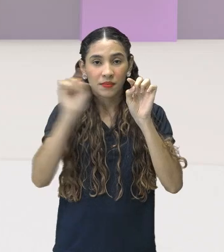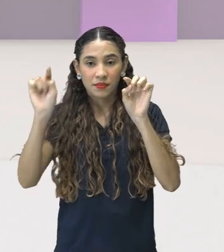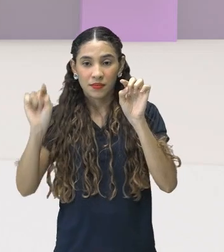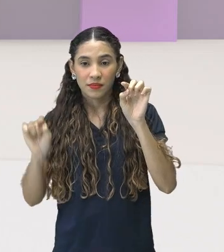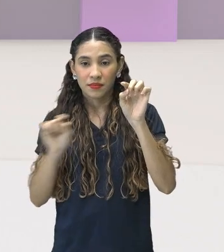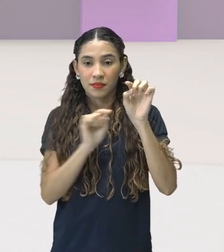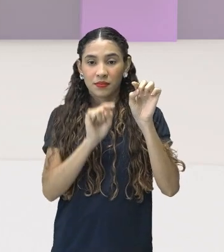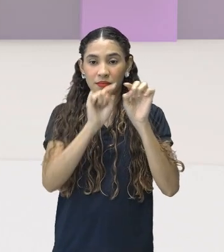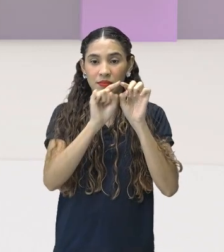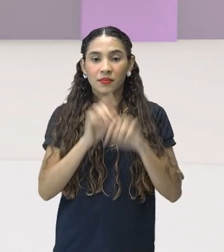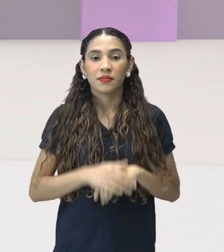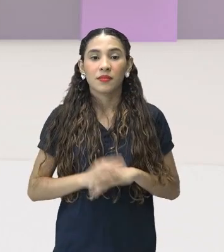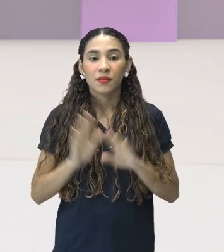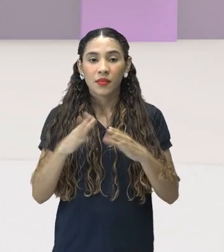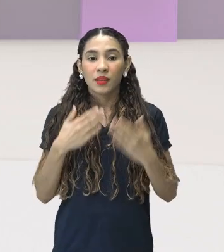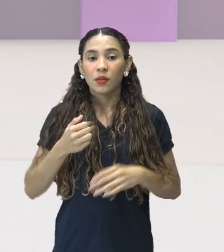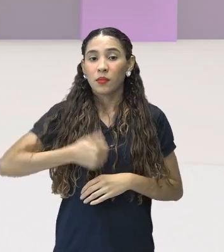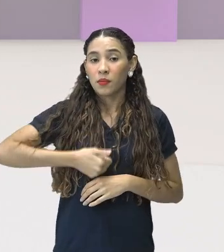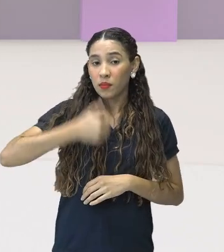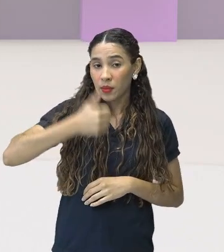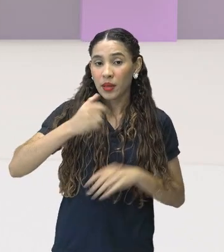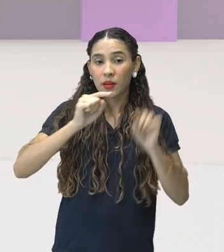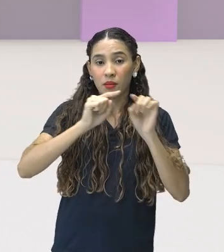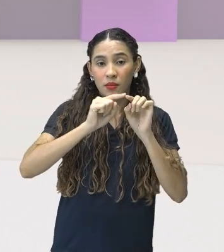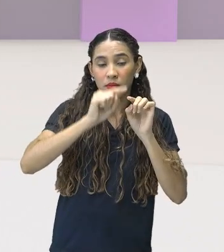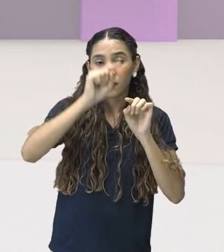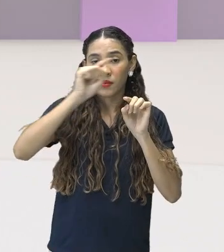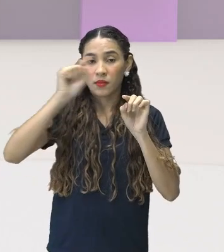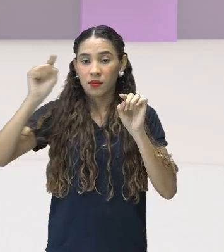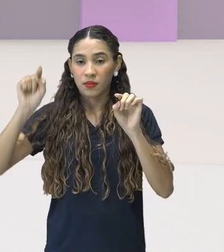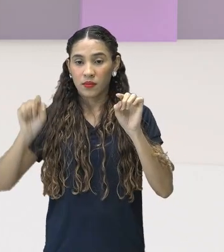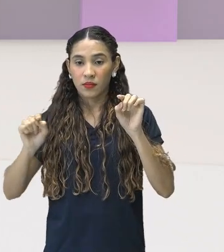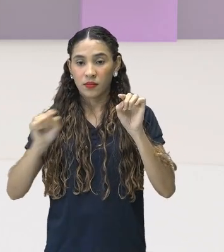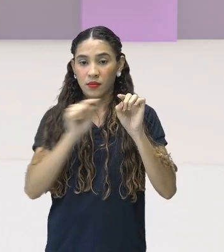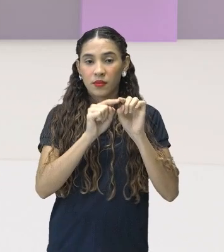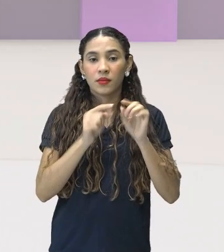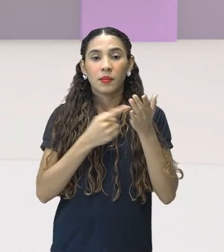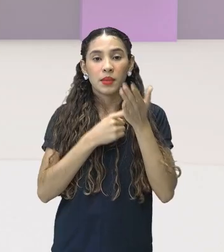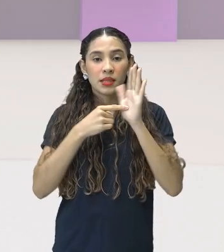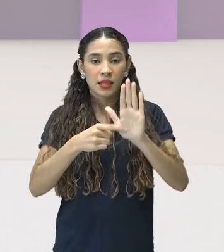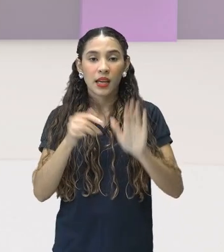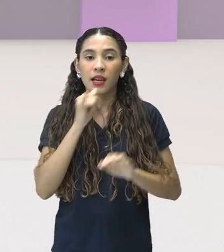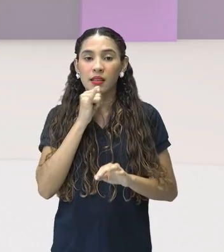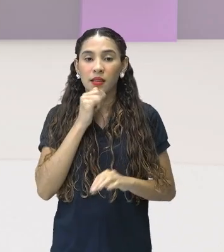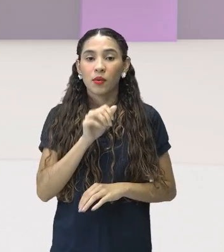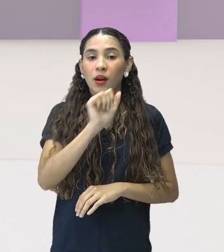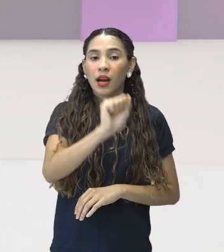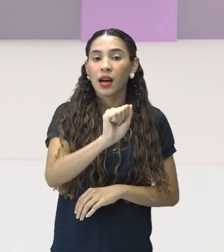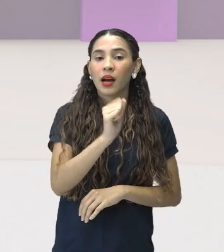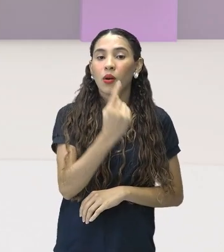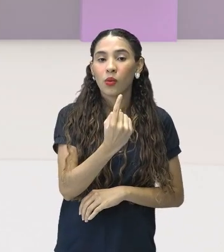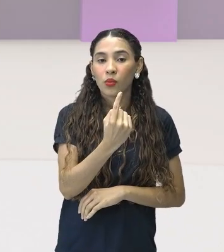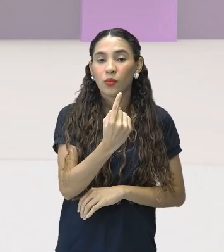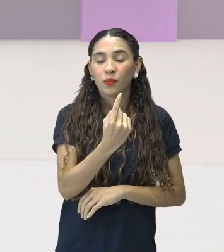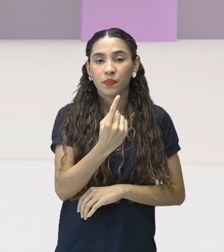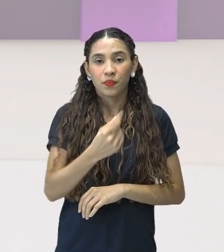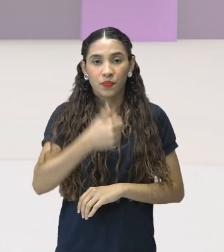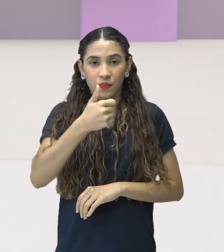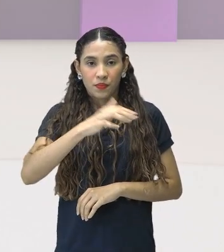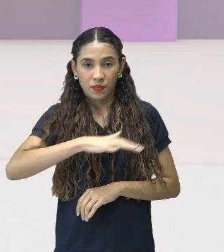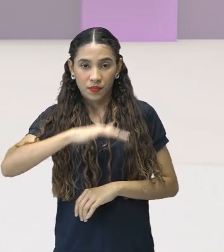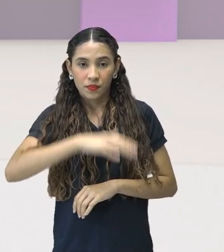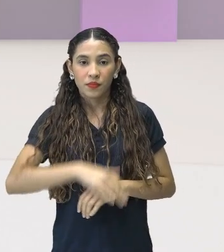retangular. Então, o nosso primeiro retângulo, né, aí a gente vai representar A1, né, a área do primeiro